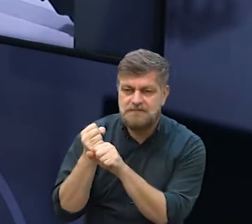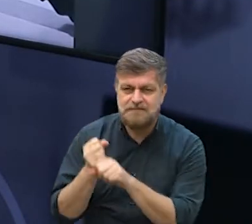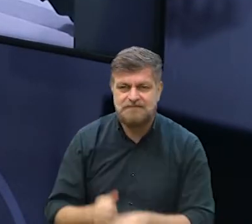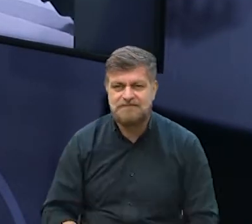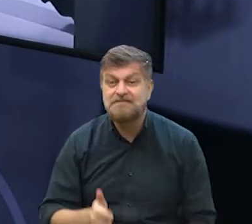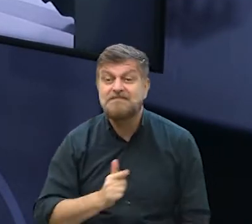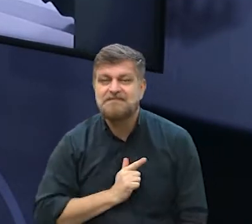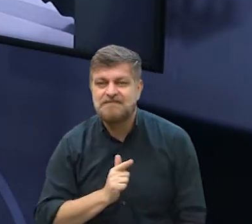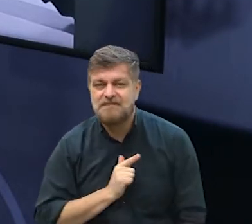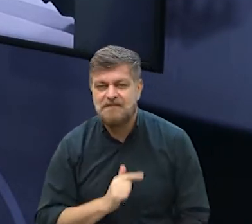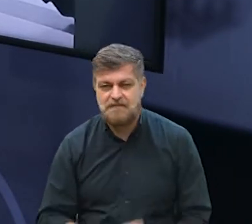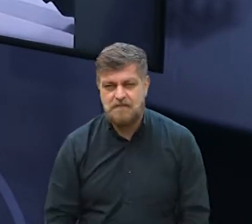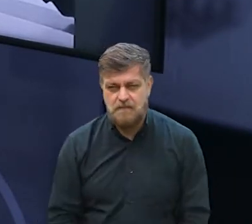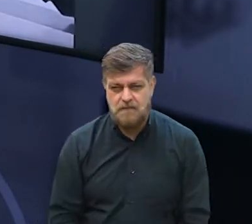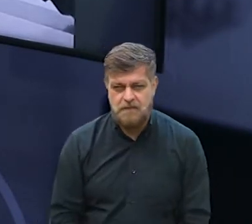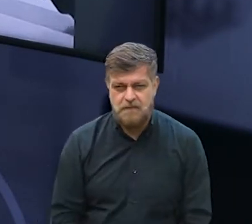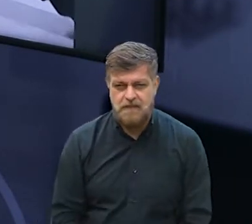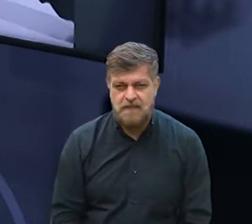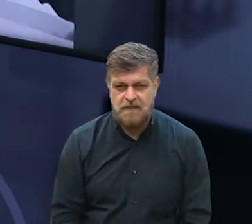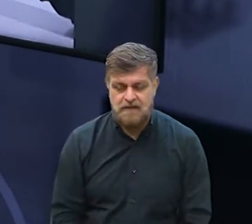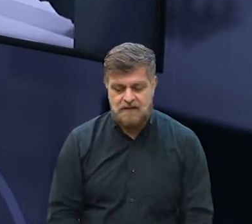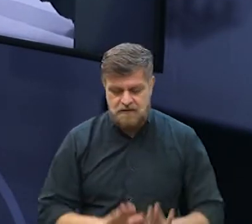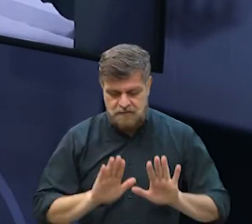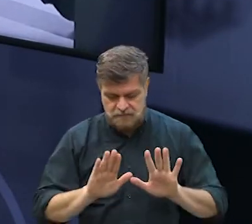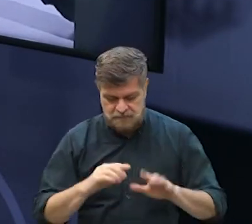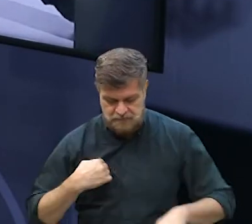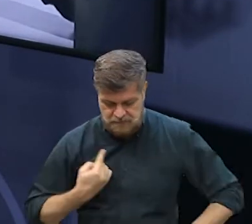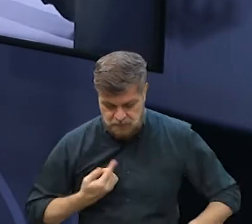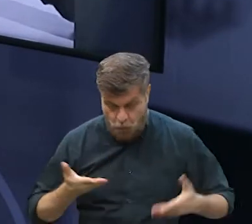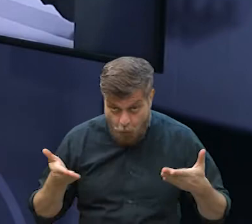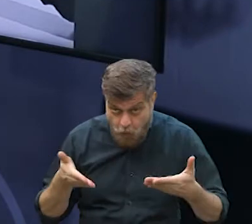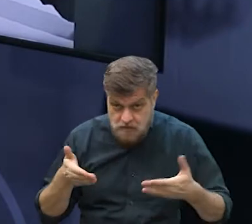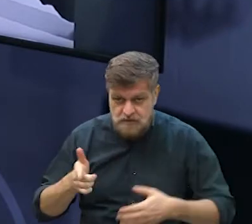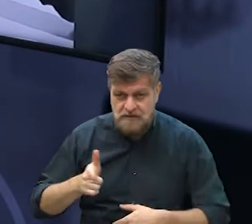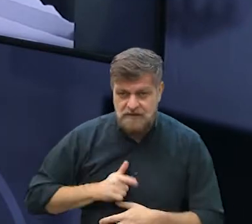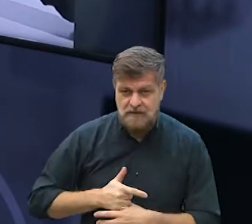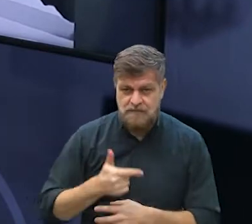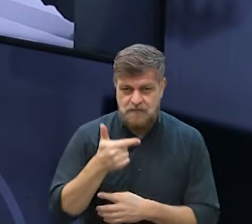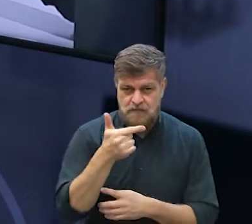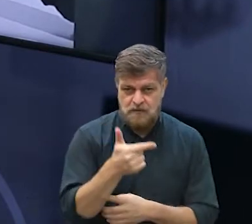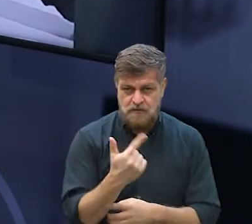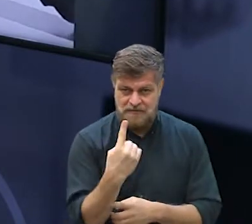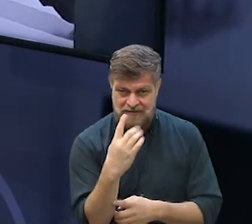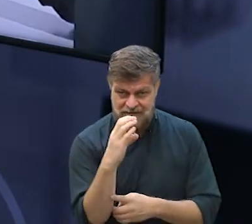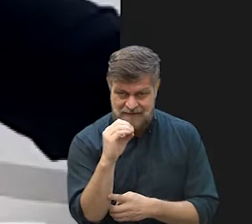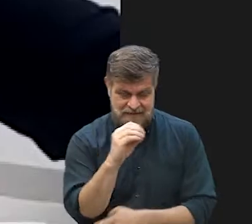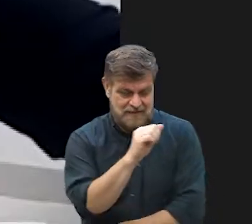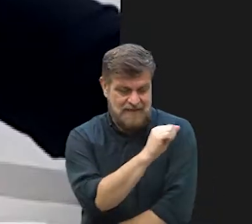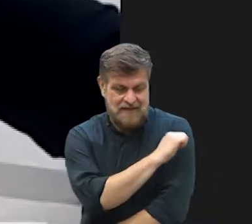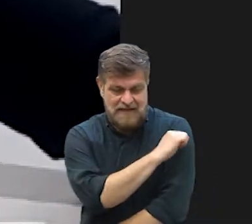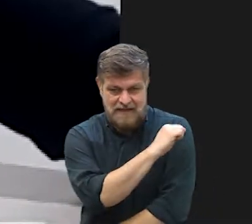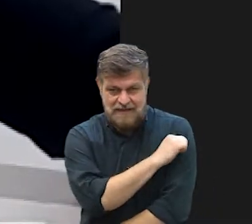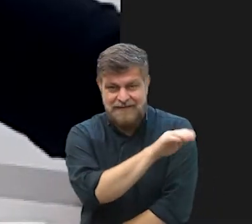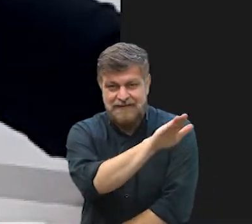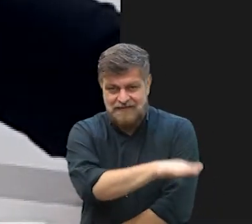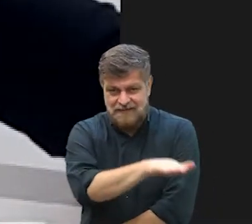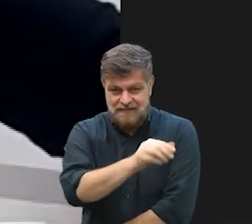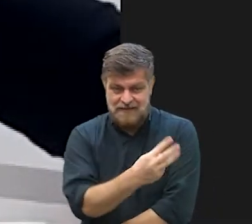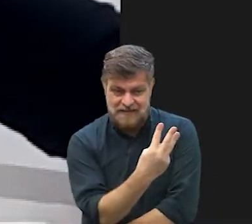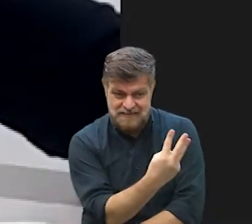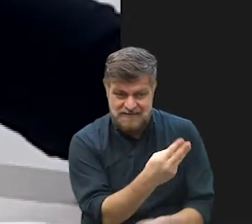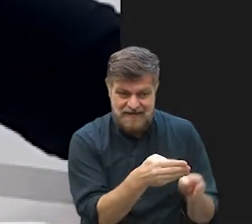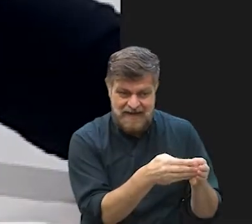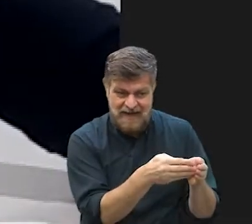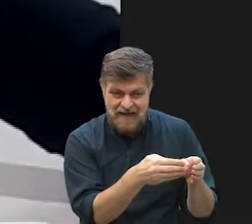atender essa rede, Tatiane? Bom, atualmente nós temos 210 alunos, né, 210 crianças de